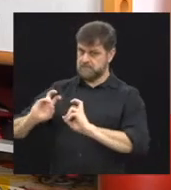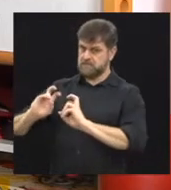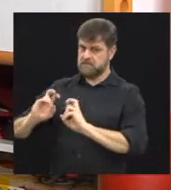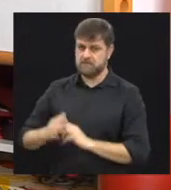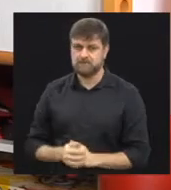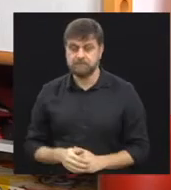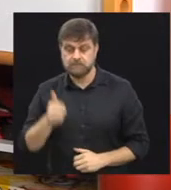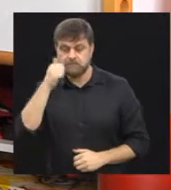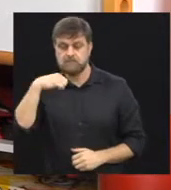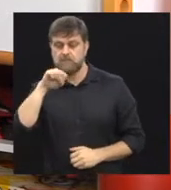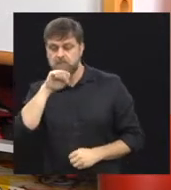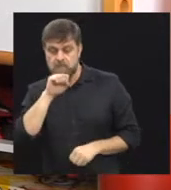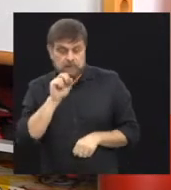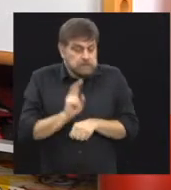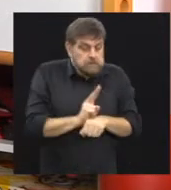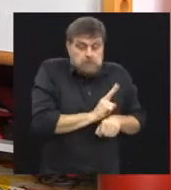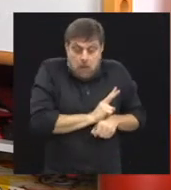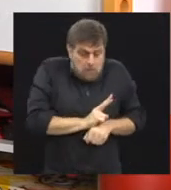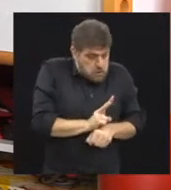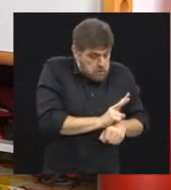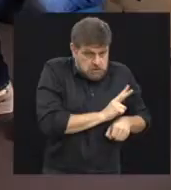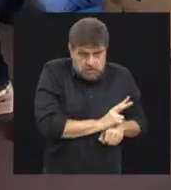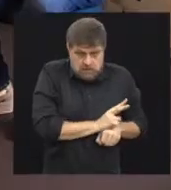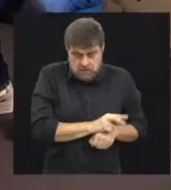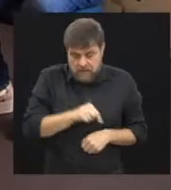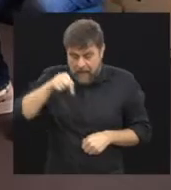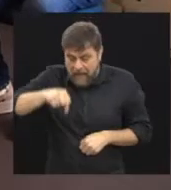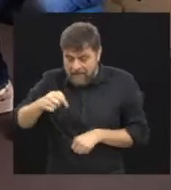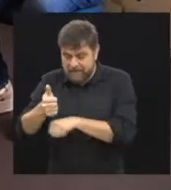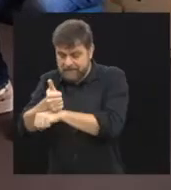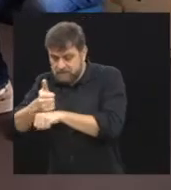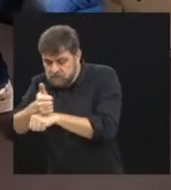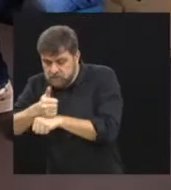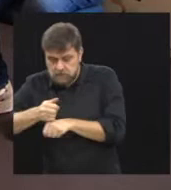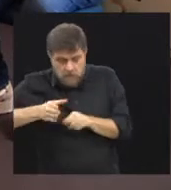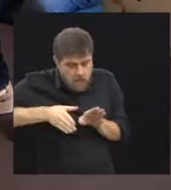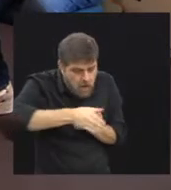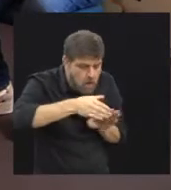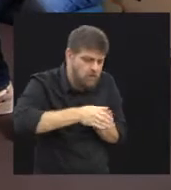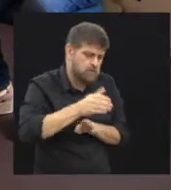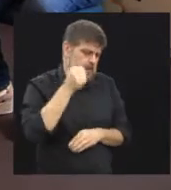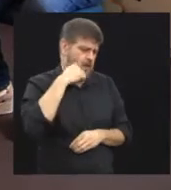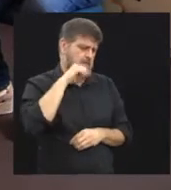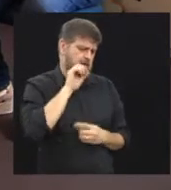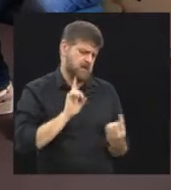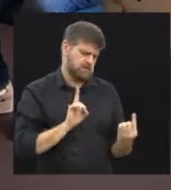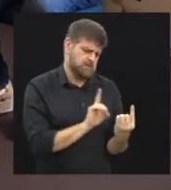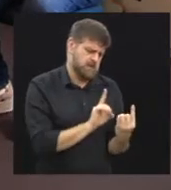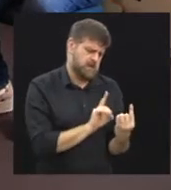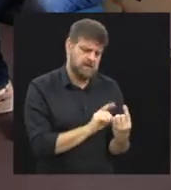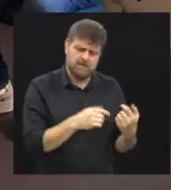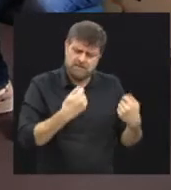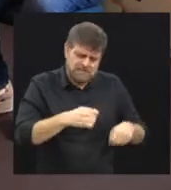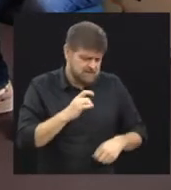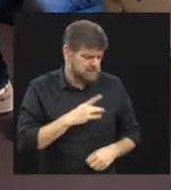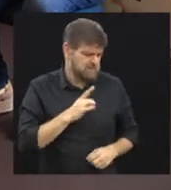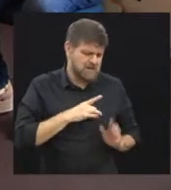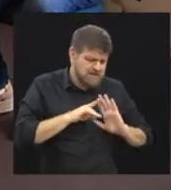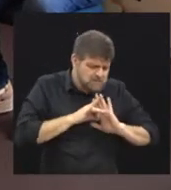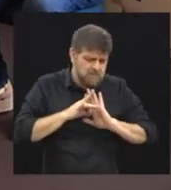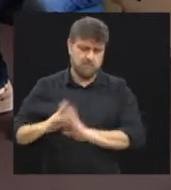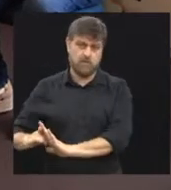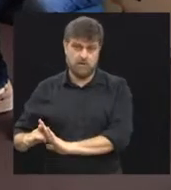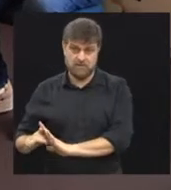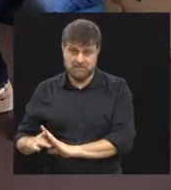o papel dela é de proteção. E aqui, as meninas orientam essa mãe que não precisa ter esse medo, que